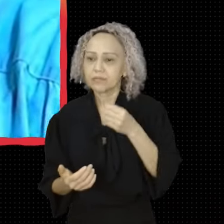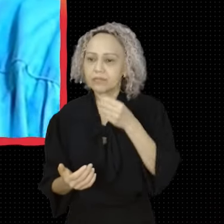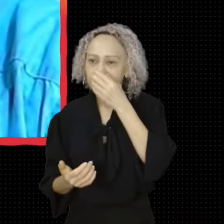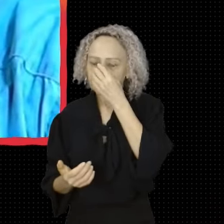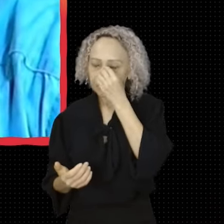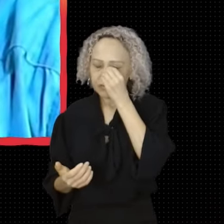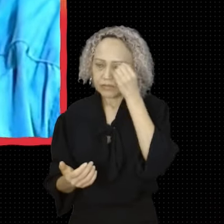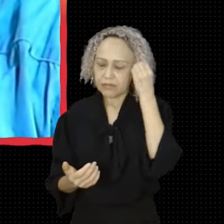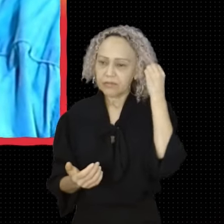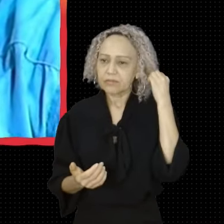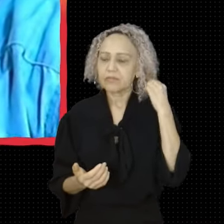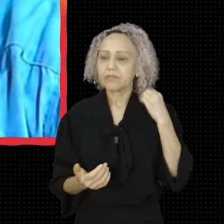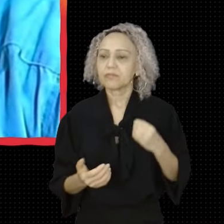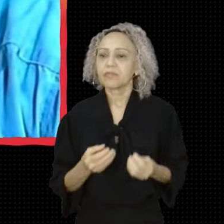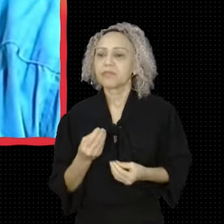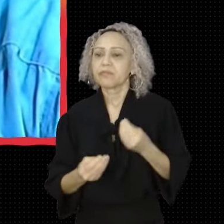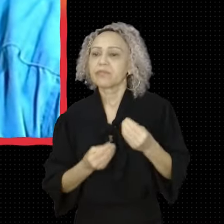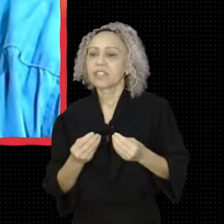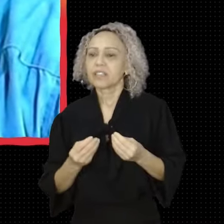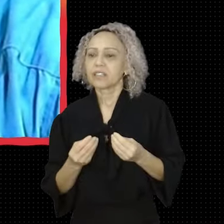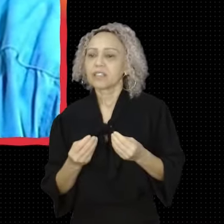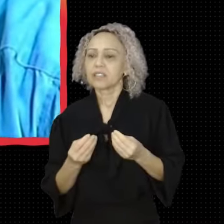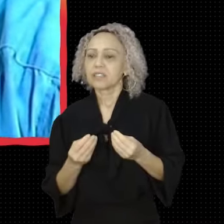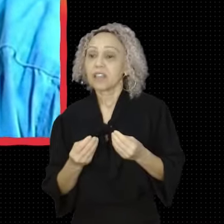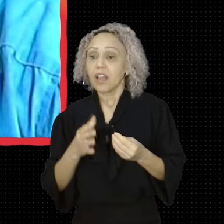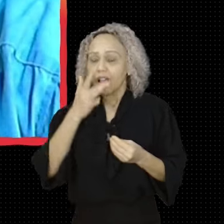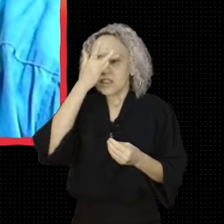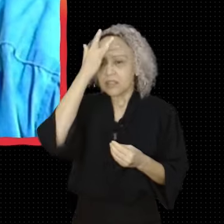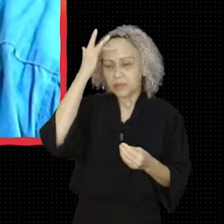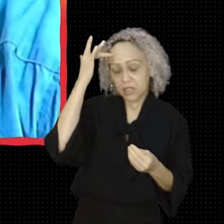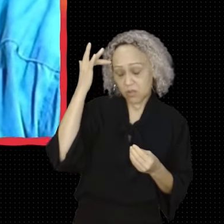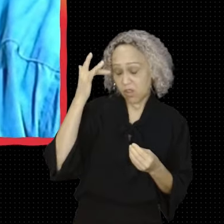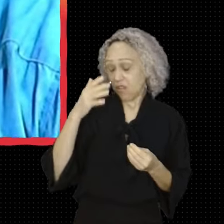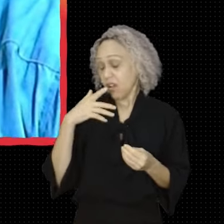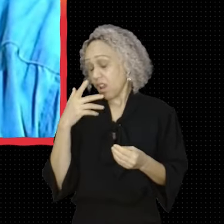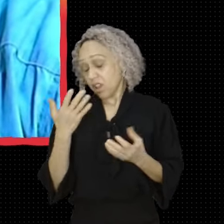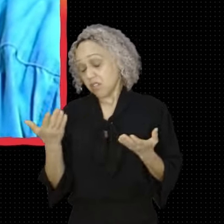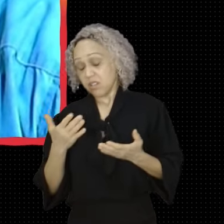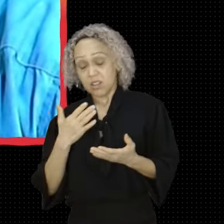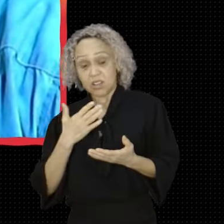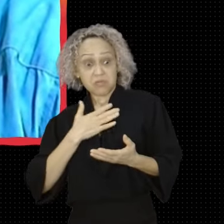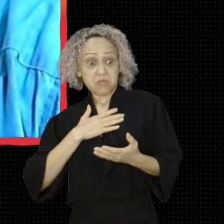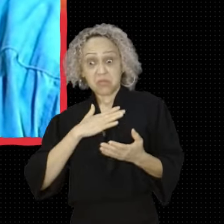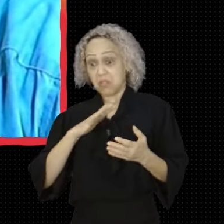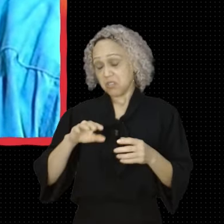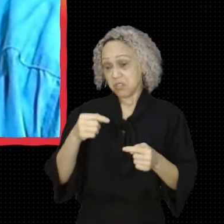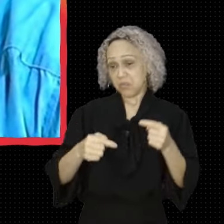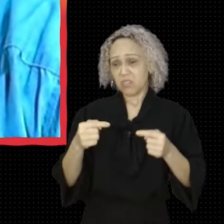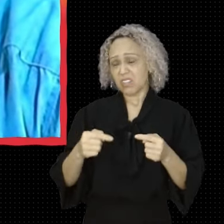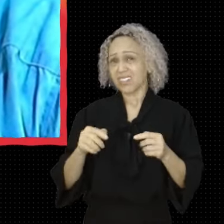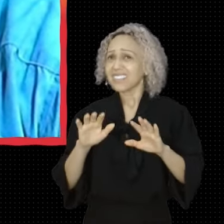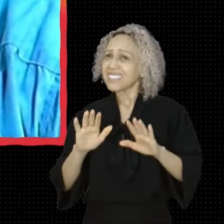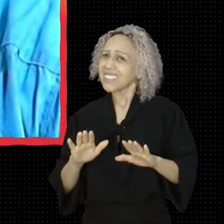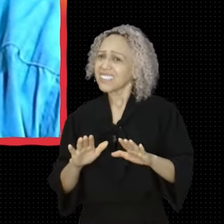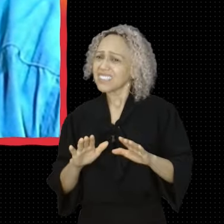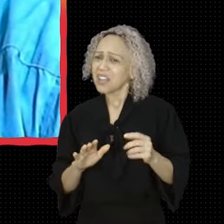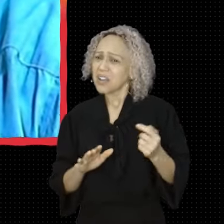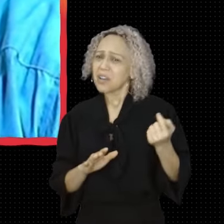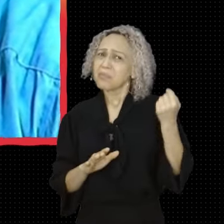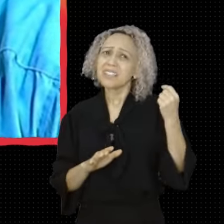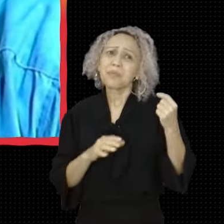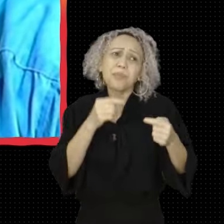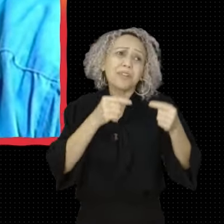título, votarem aos 16 anos nessa última eleição. E as pessoas dizem assim, mas eu não gosto de política. Eu ficava assim, gente, mas era tão bom, era uma coisa tão maravilhosa